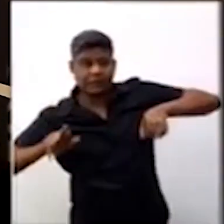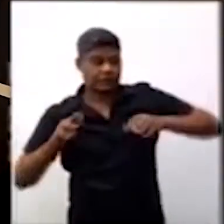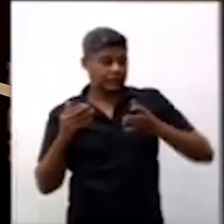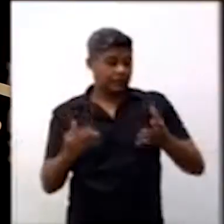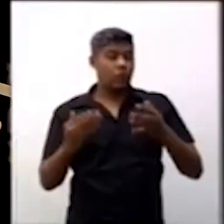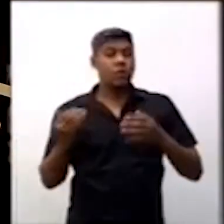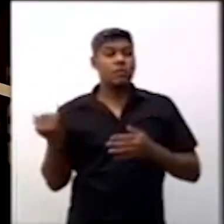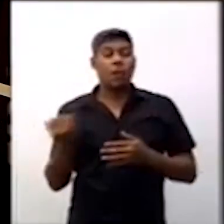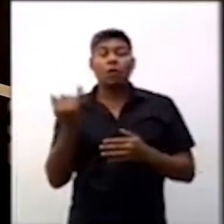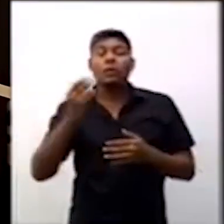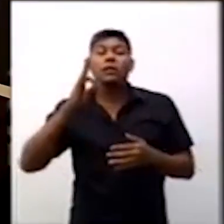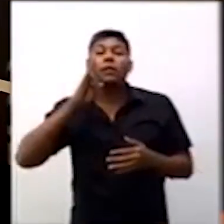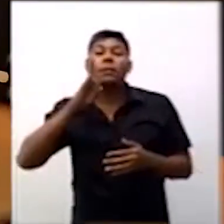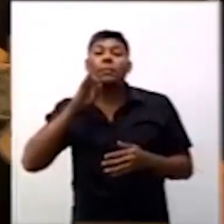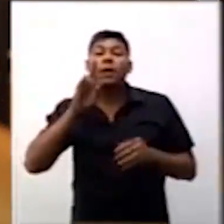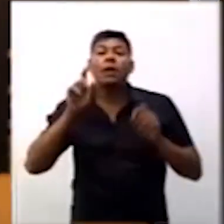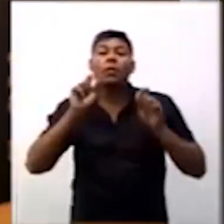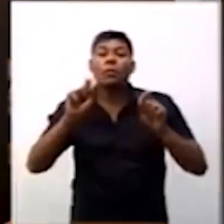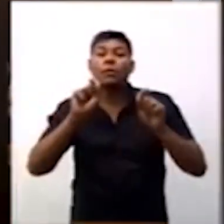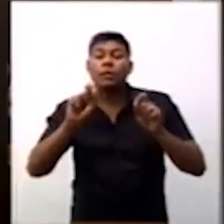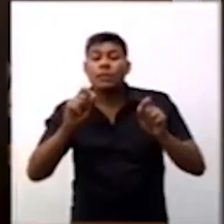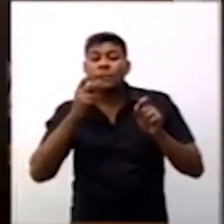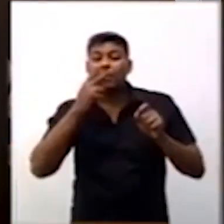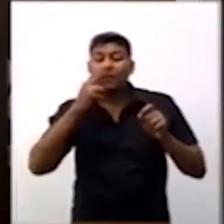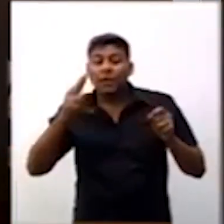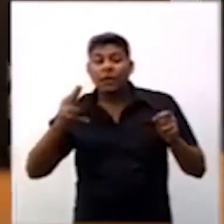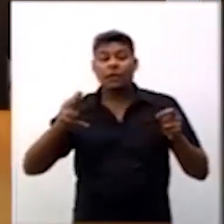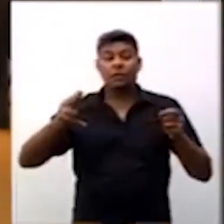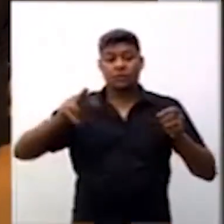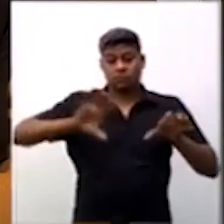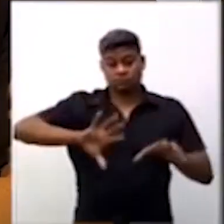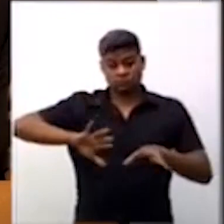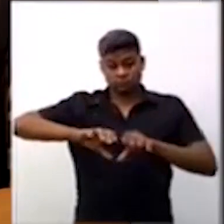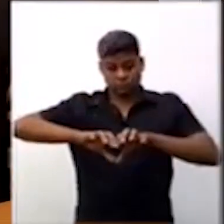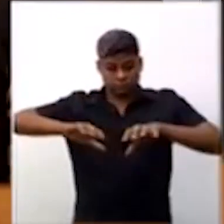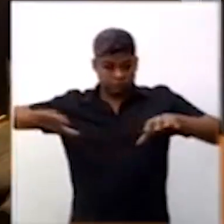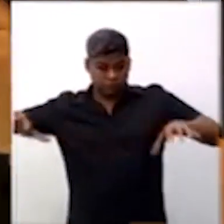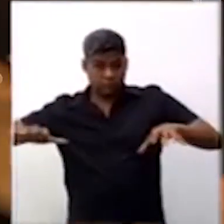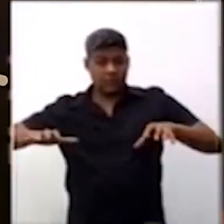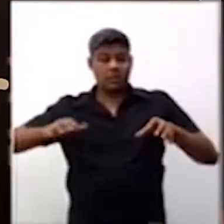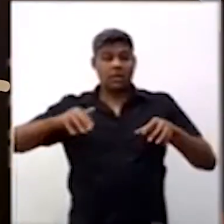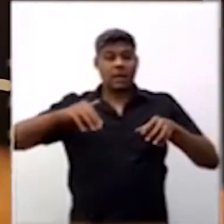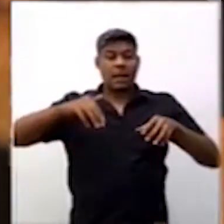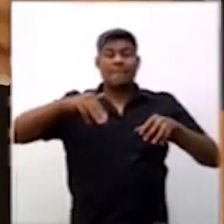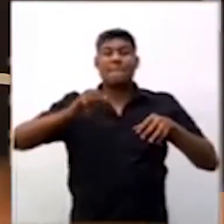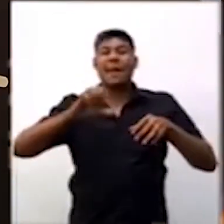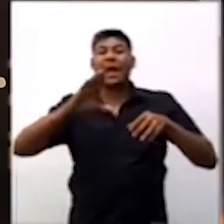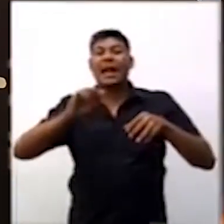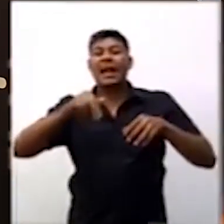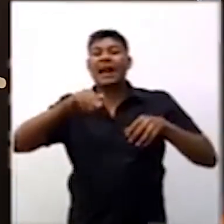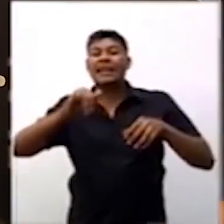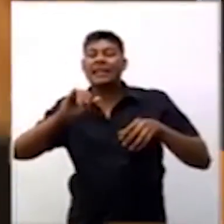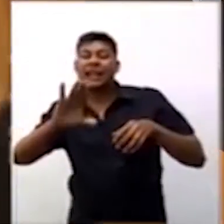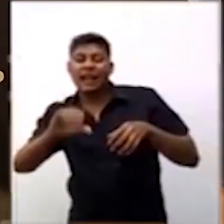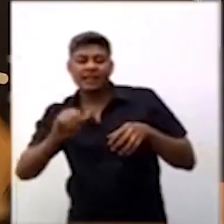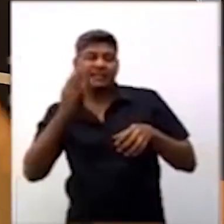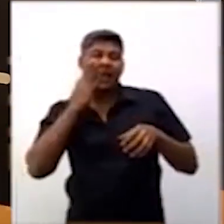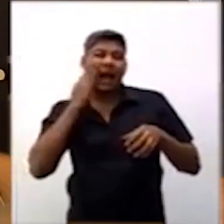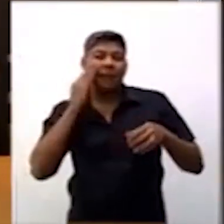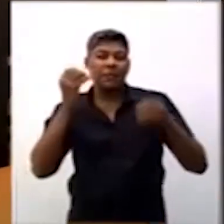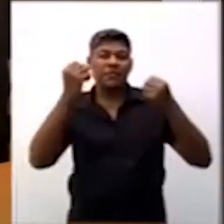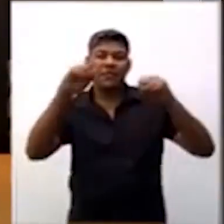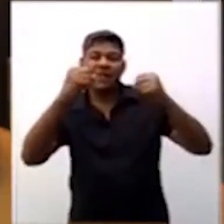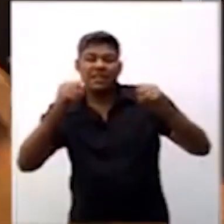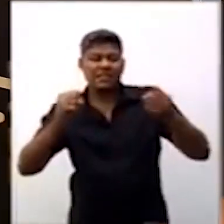é importante lembrar, e aí agora a gente escapola um pouquinho da eletricidade e vai lá na mecânica, mas a física é tudo uma coisa só, a divisão